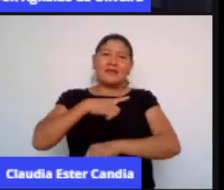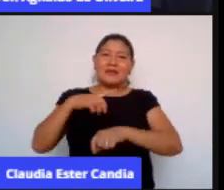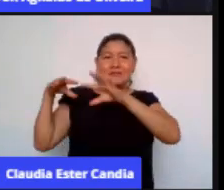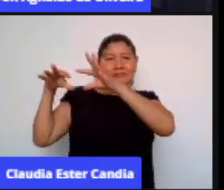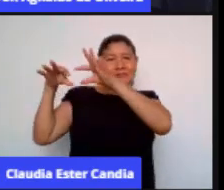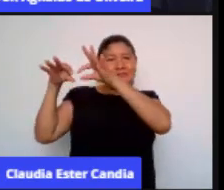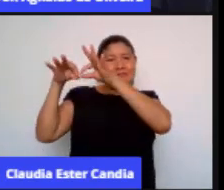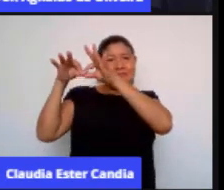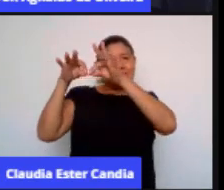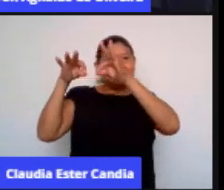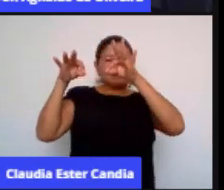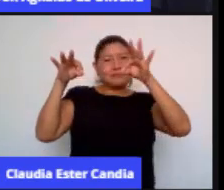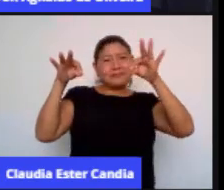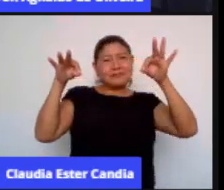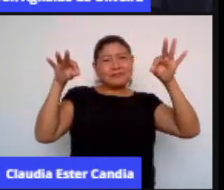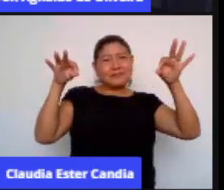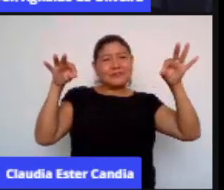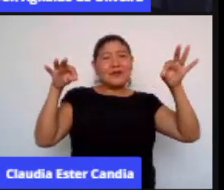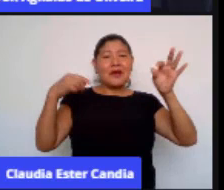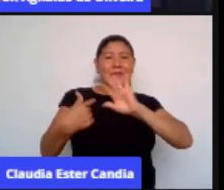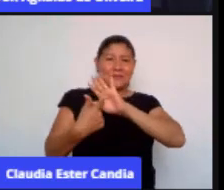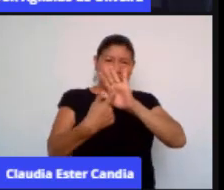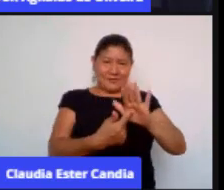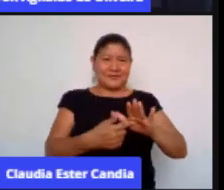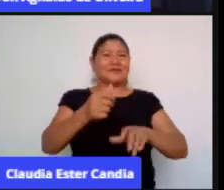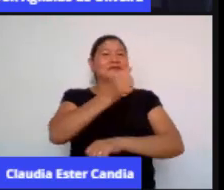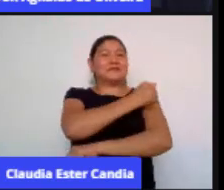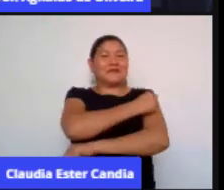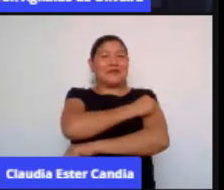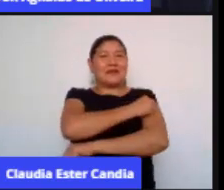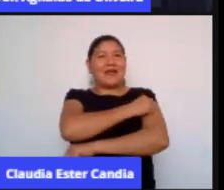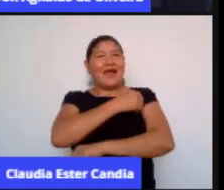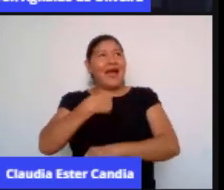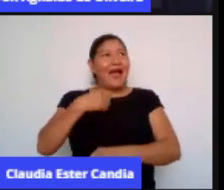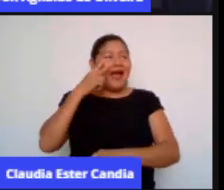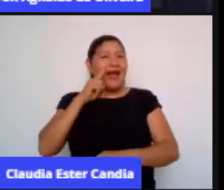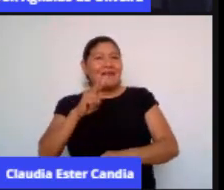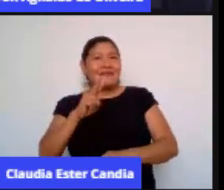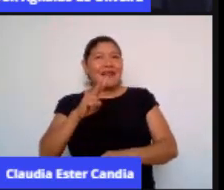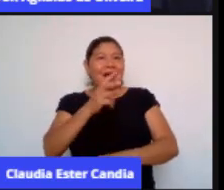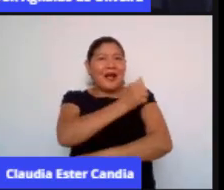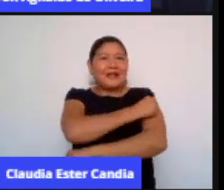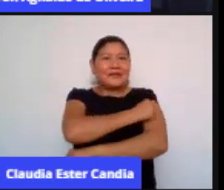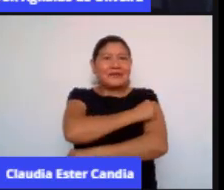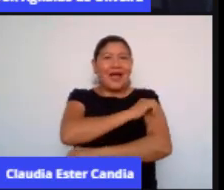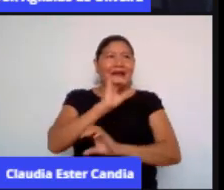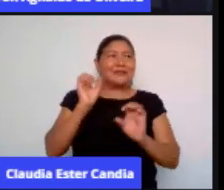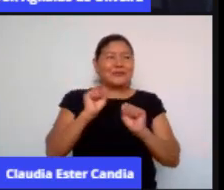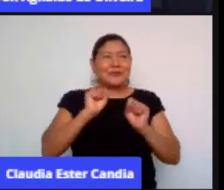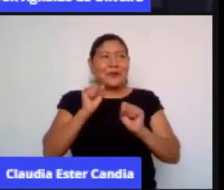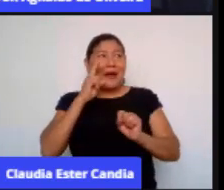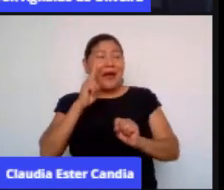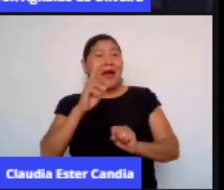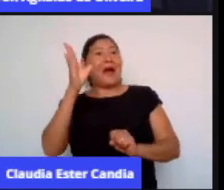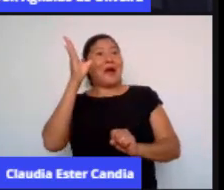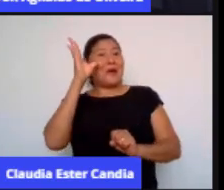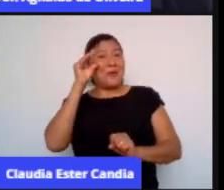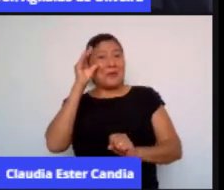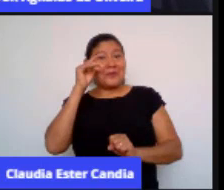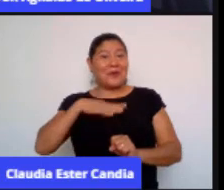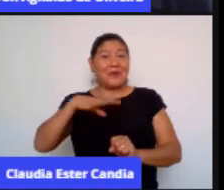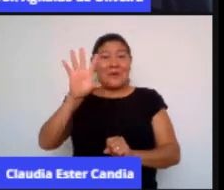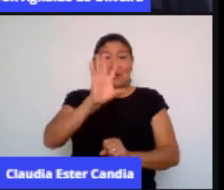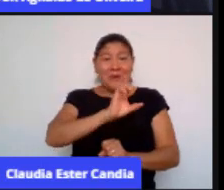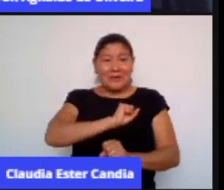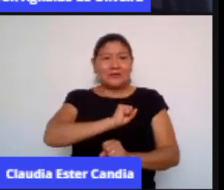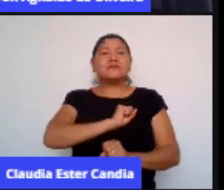mim, eu poderia estar fazendo isso com meus alunos, né. Então, quem é mais criativo, quem entende mais ou sabe mais de tecnologia, poderia fazer isso de